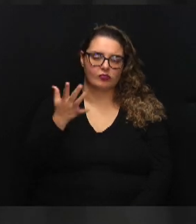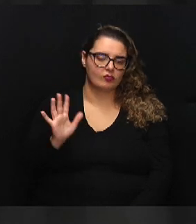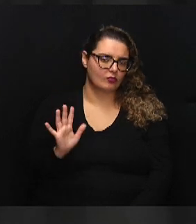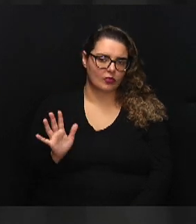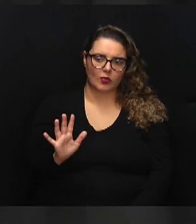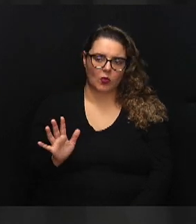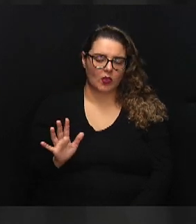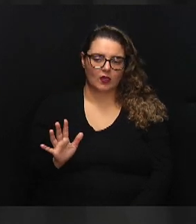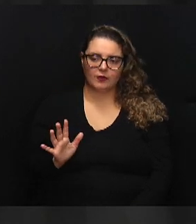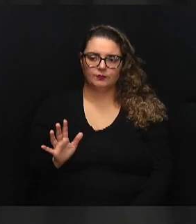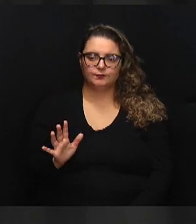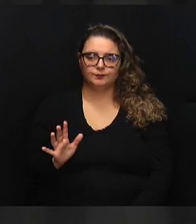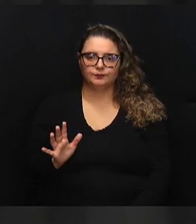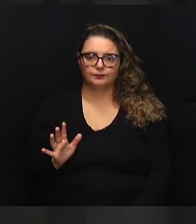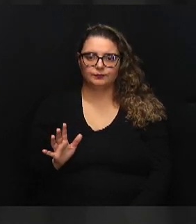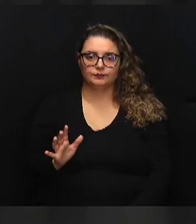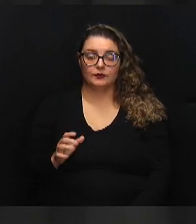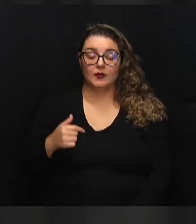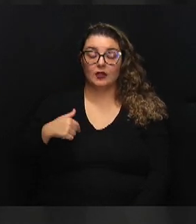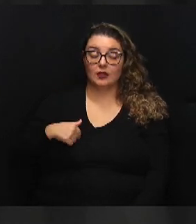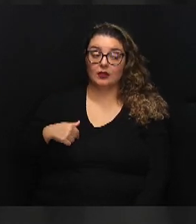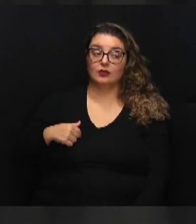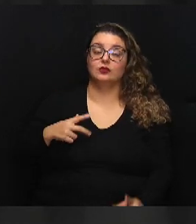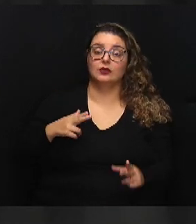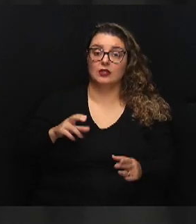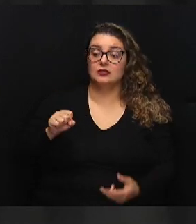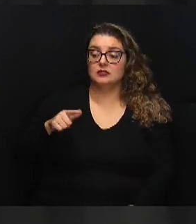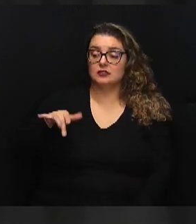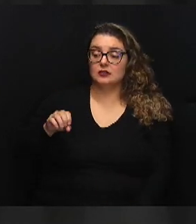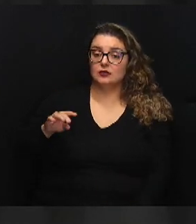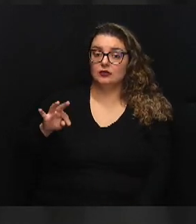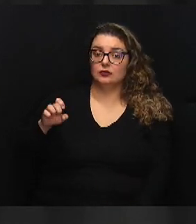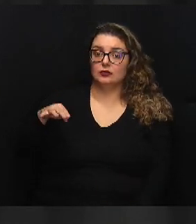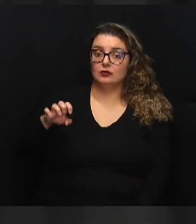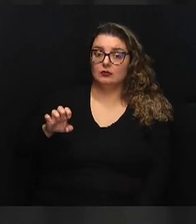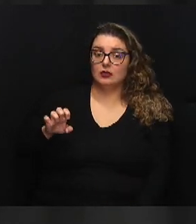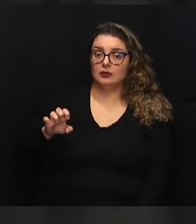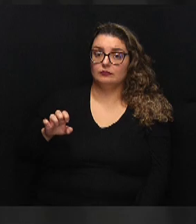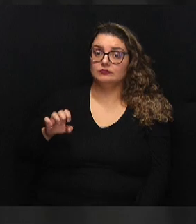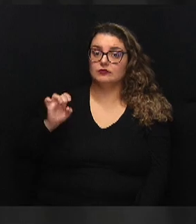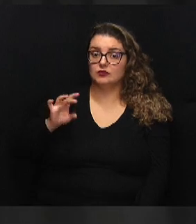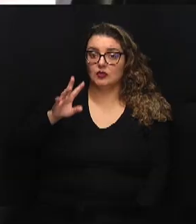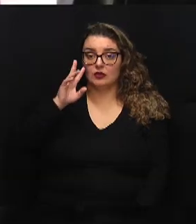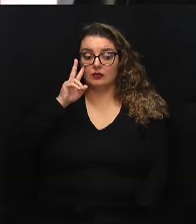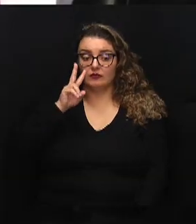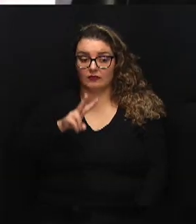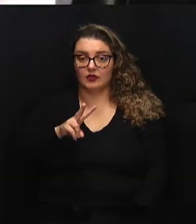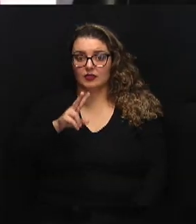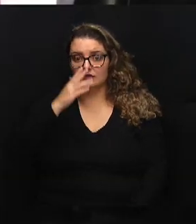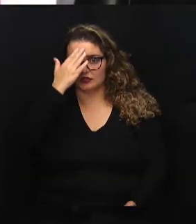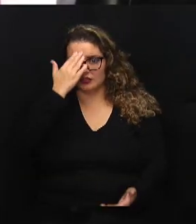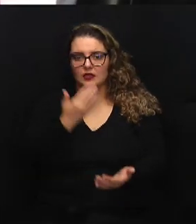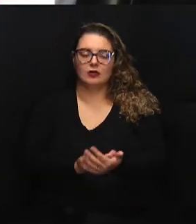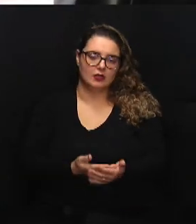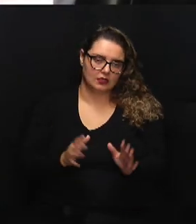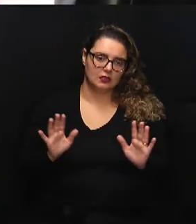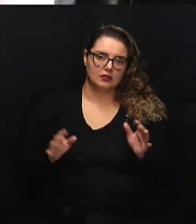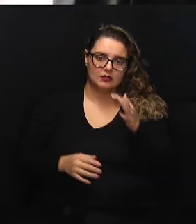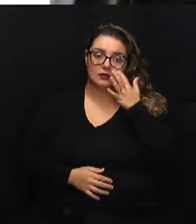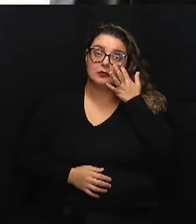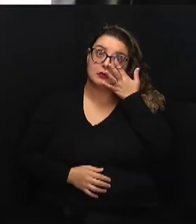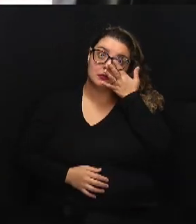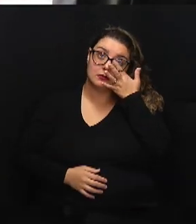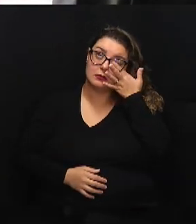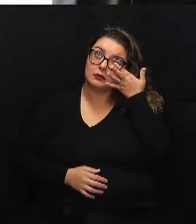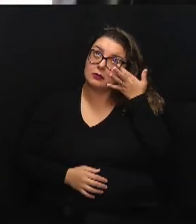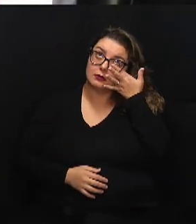eu estou que nem São Tomé nessa questão. Eu só acredito vendo. Sim. Agora, voltando um pouquinho ainda aos distritos, a gente